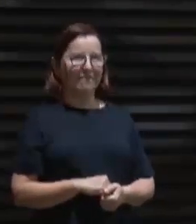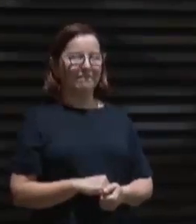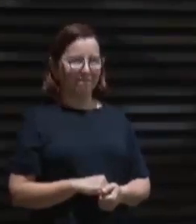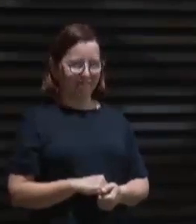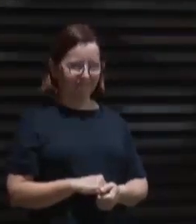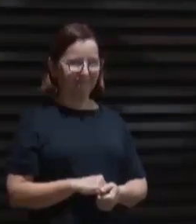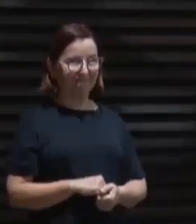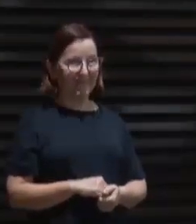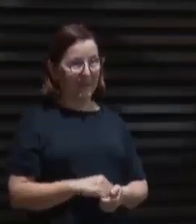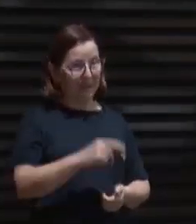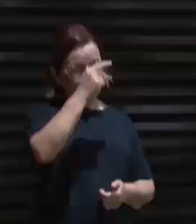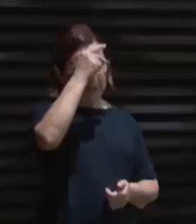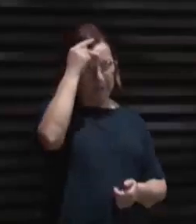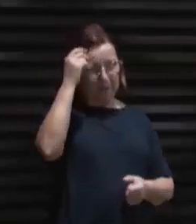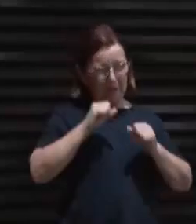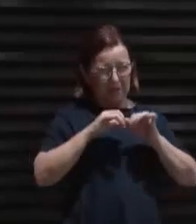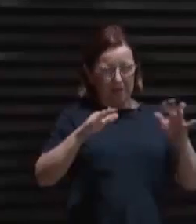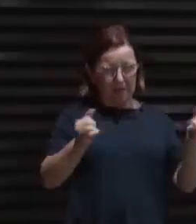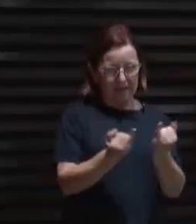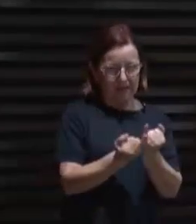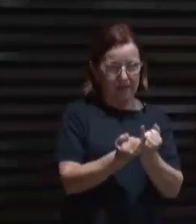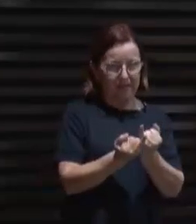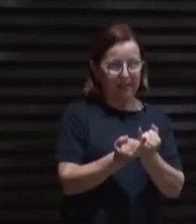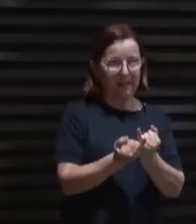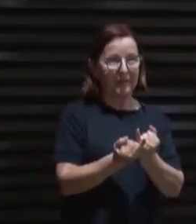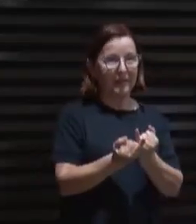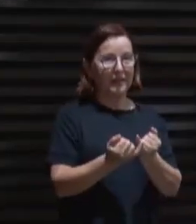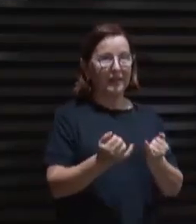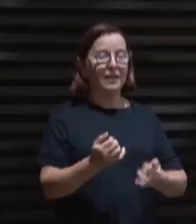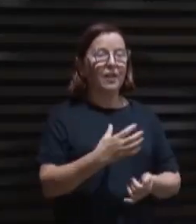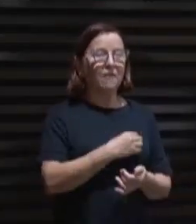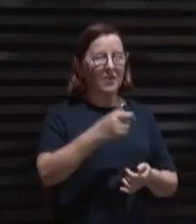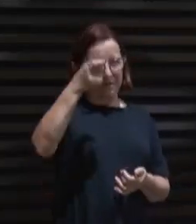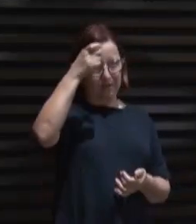Gente que semeia contendas é filho de Belial.